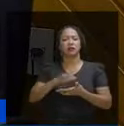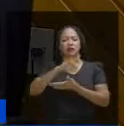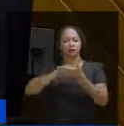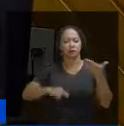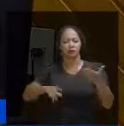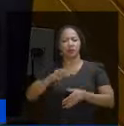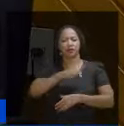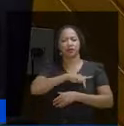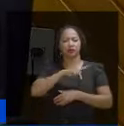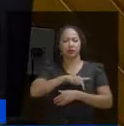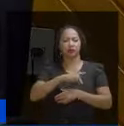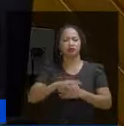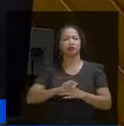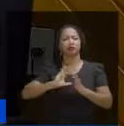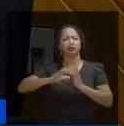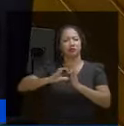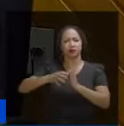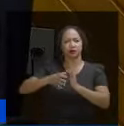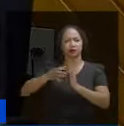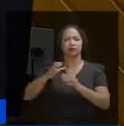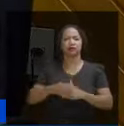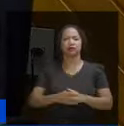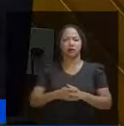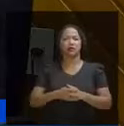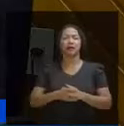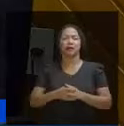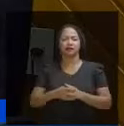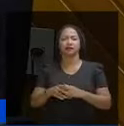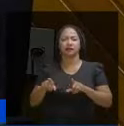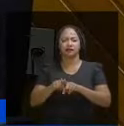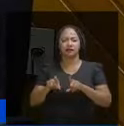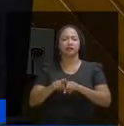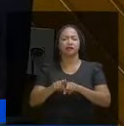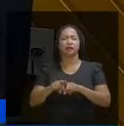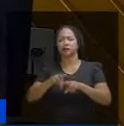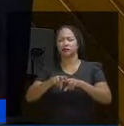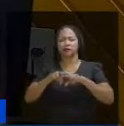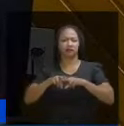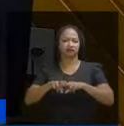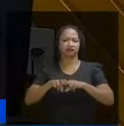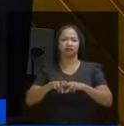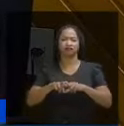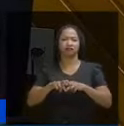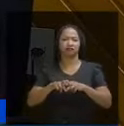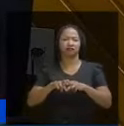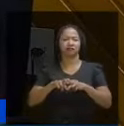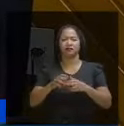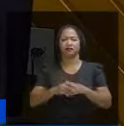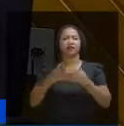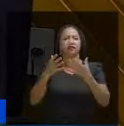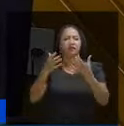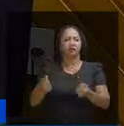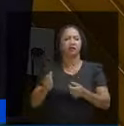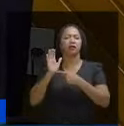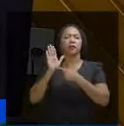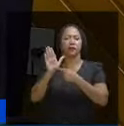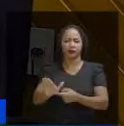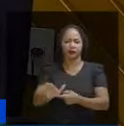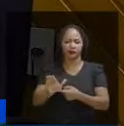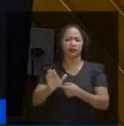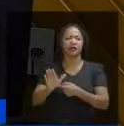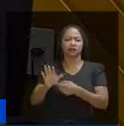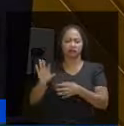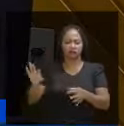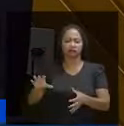dirigente partidário, documentos produzidos de forma unilateral e que, portanto, não são hábeis à demonstração de